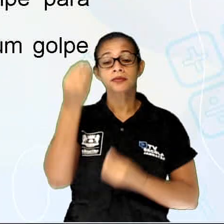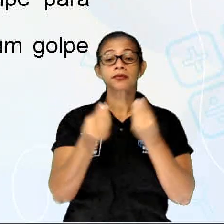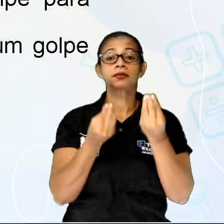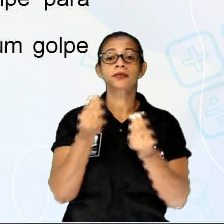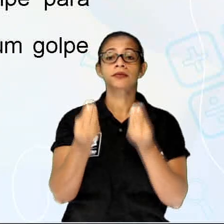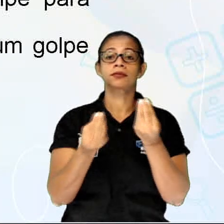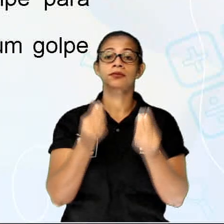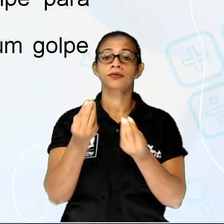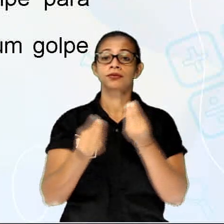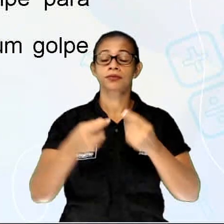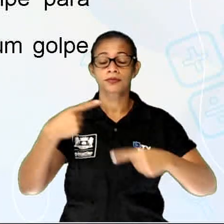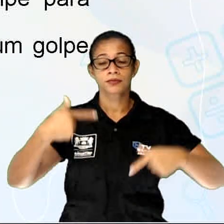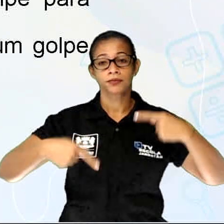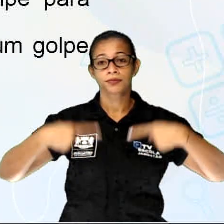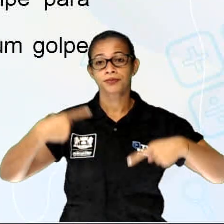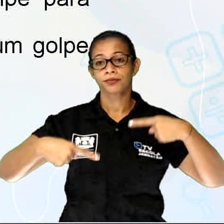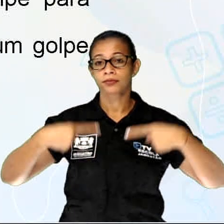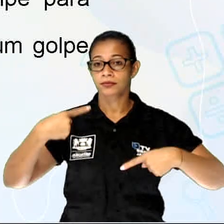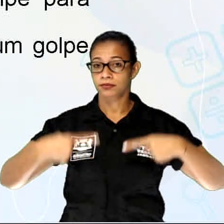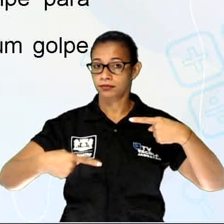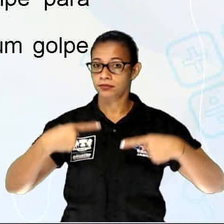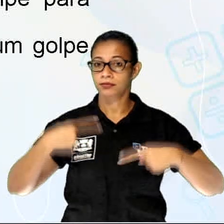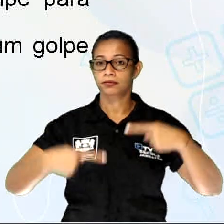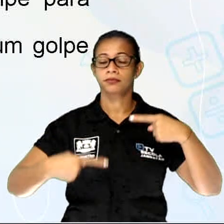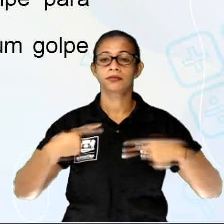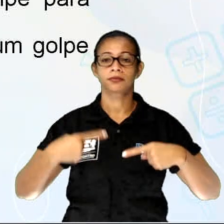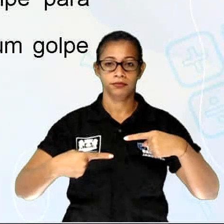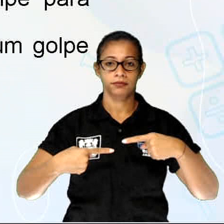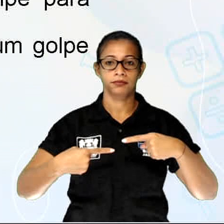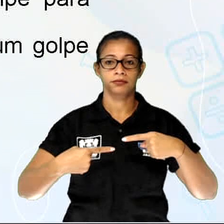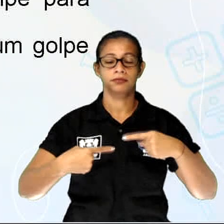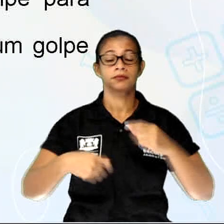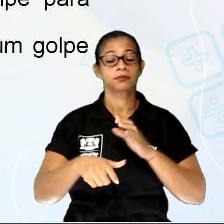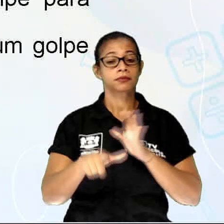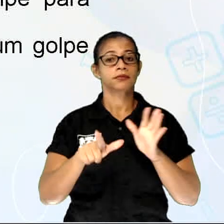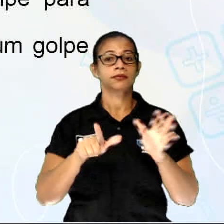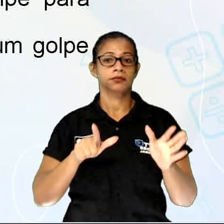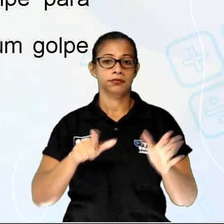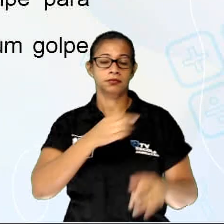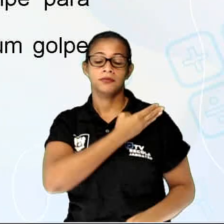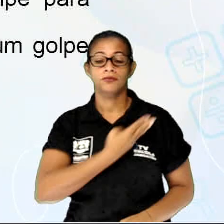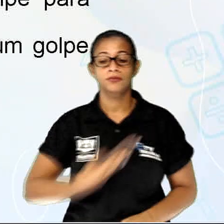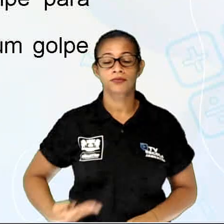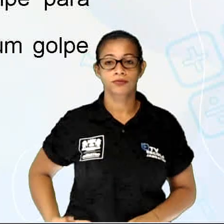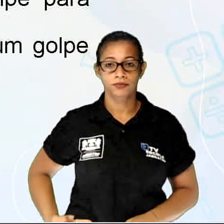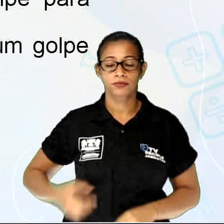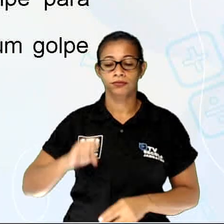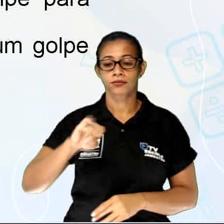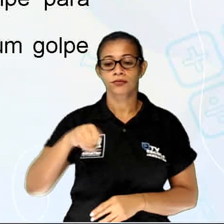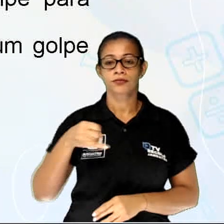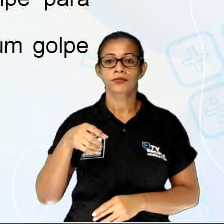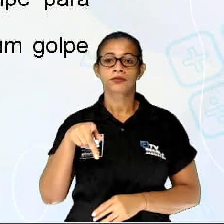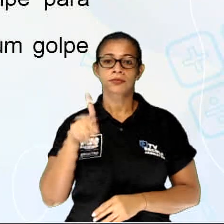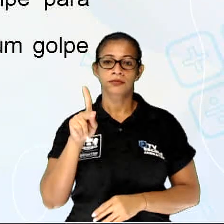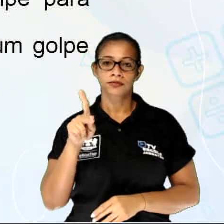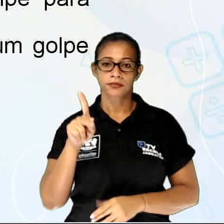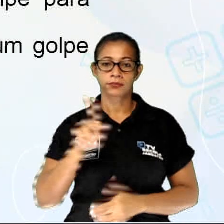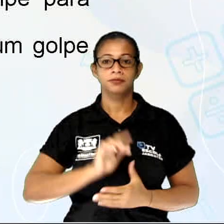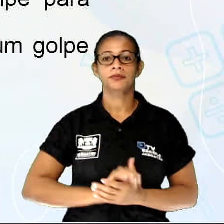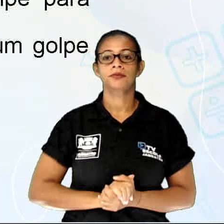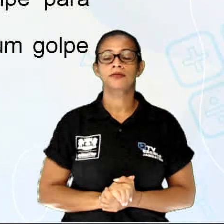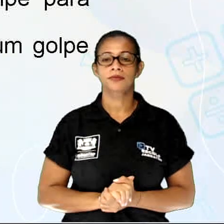estava a política brasileira antes, no momento anterior ao governo de Juscelino, de JK. Então,